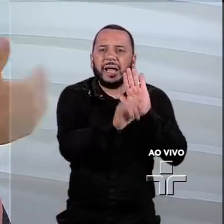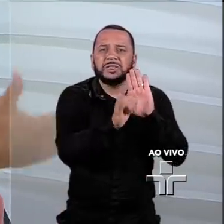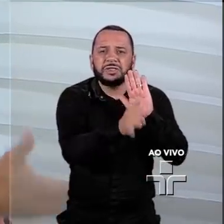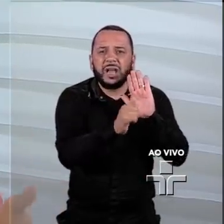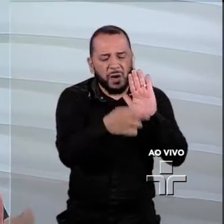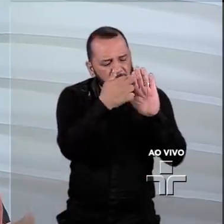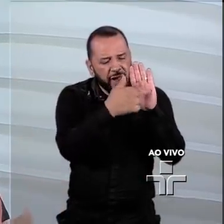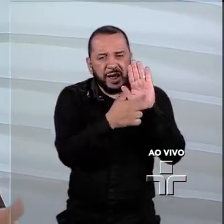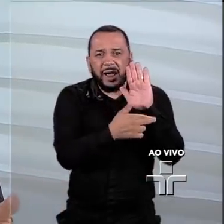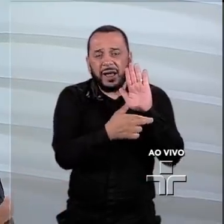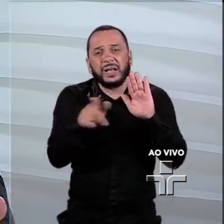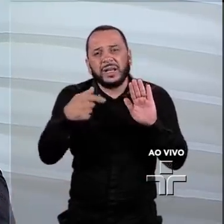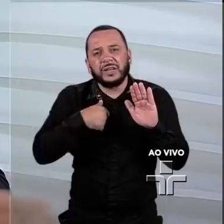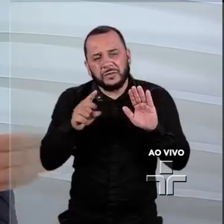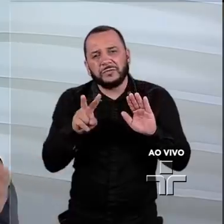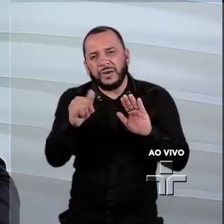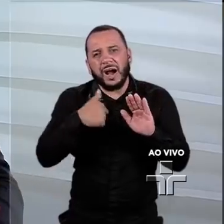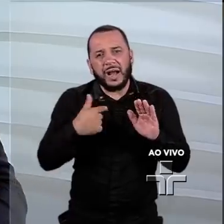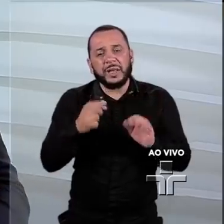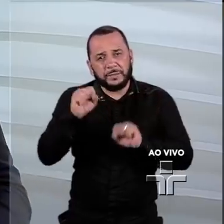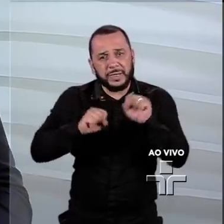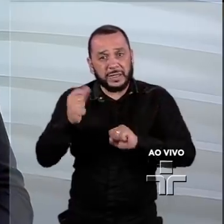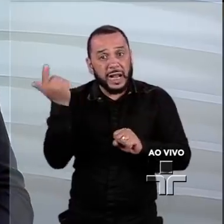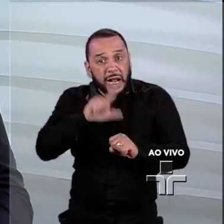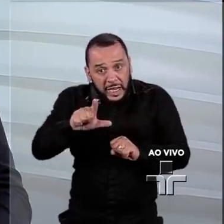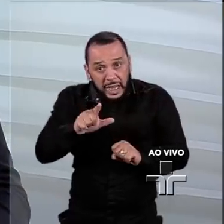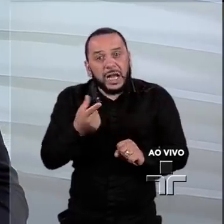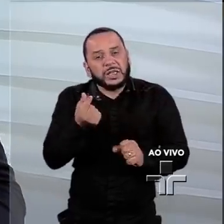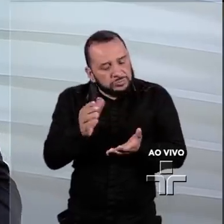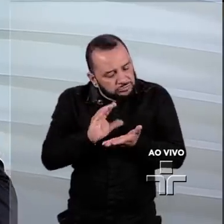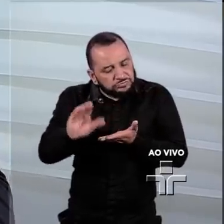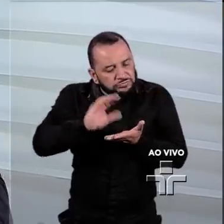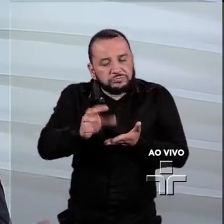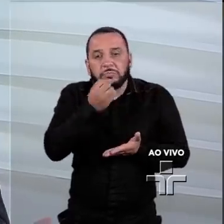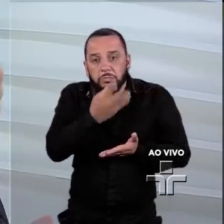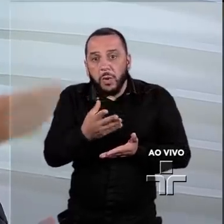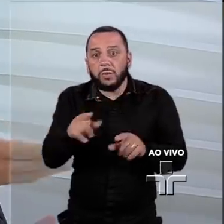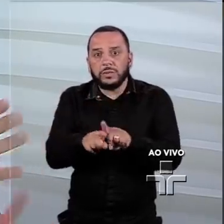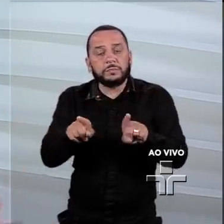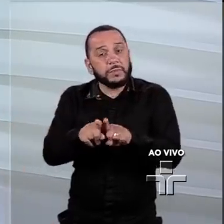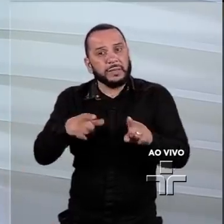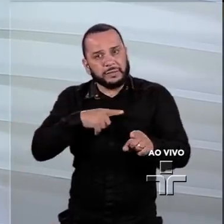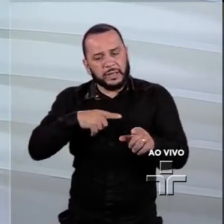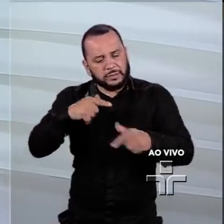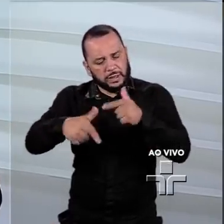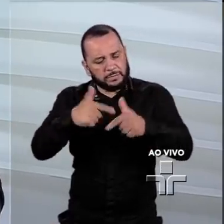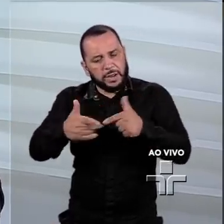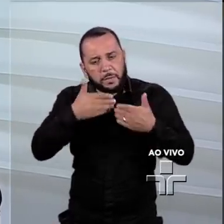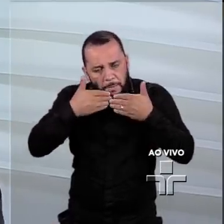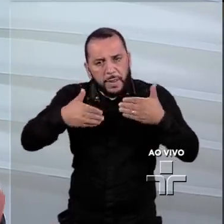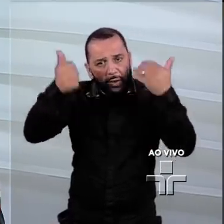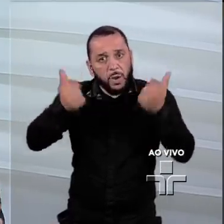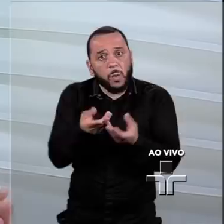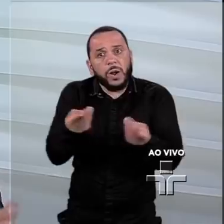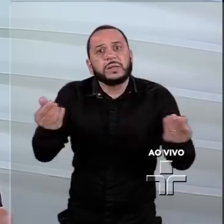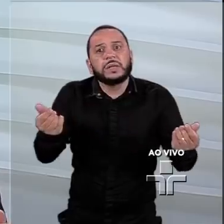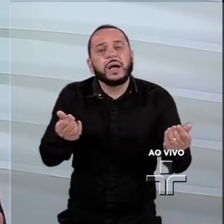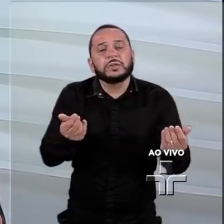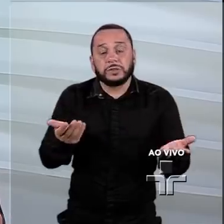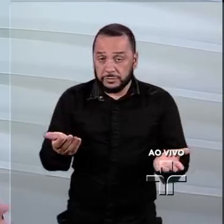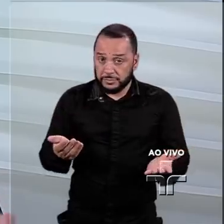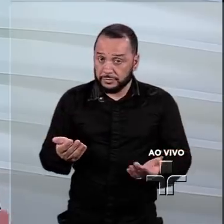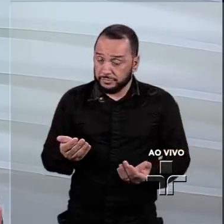ganhar vai fazer um bom investimento e vai ter um serviço de melhor qualidade prestado à população? O